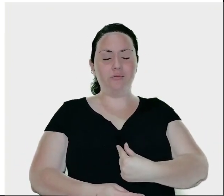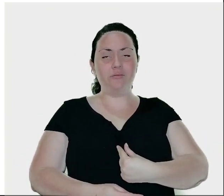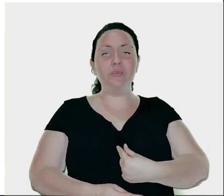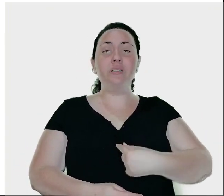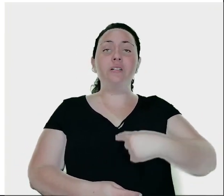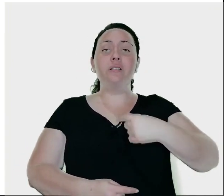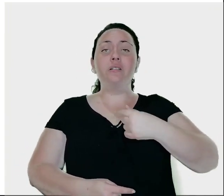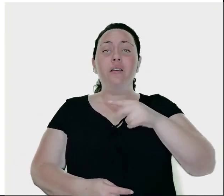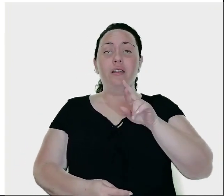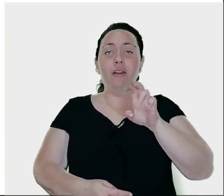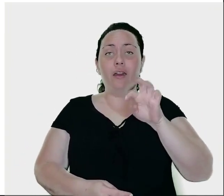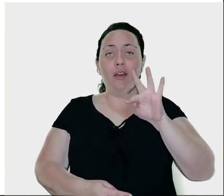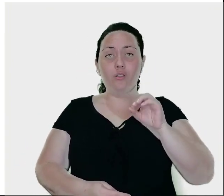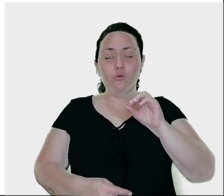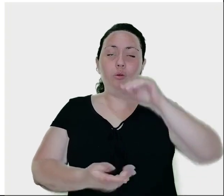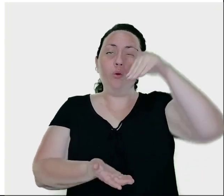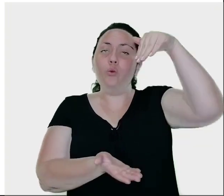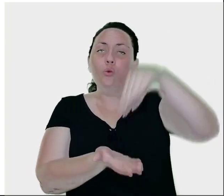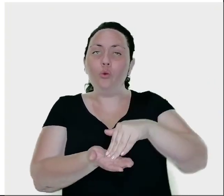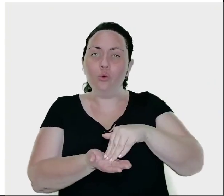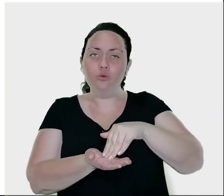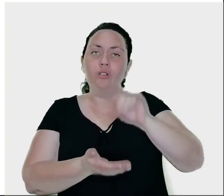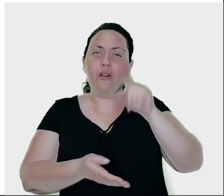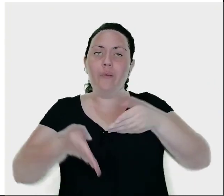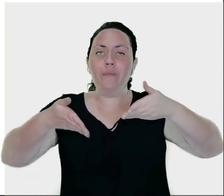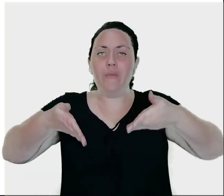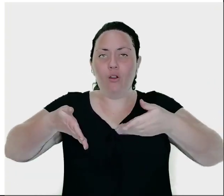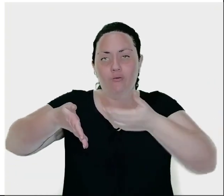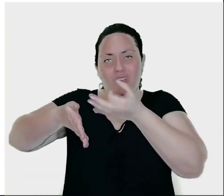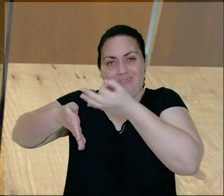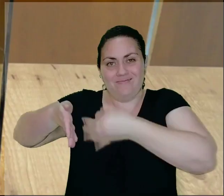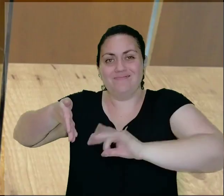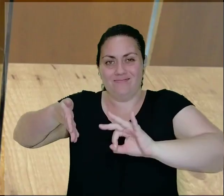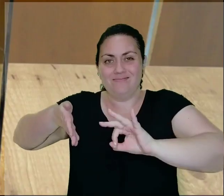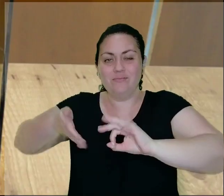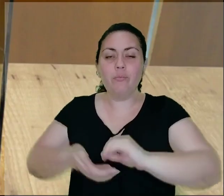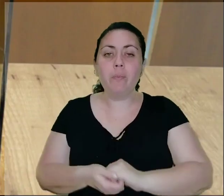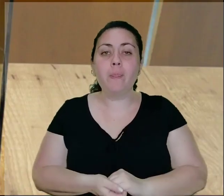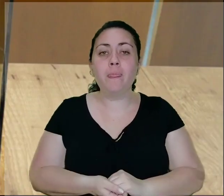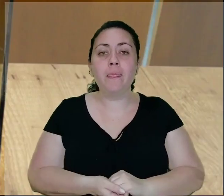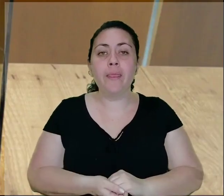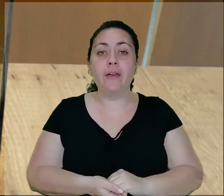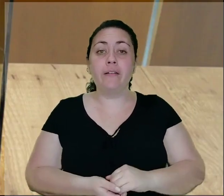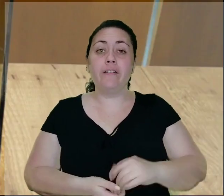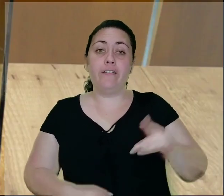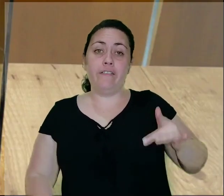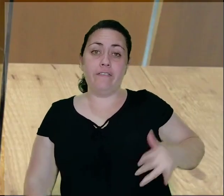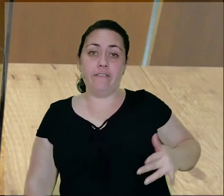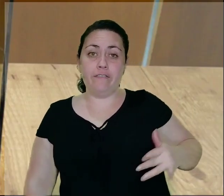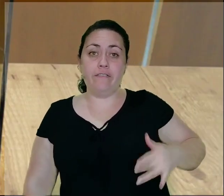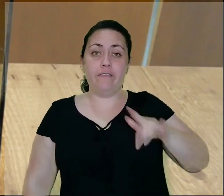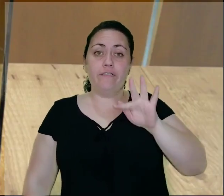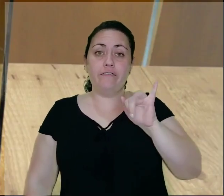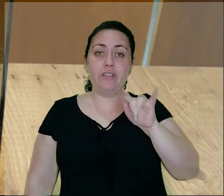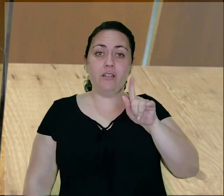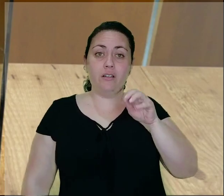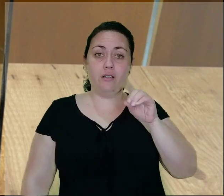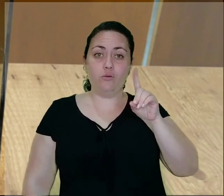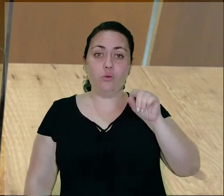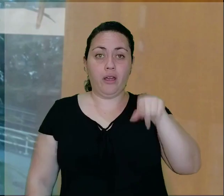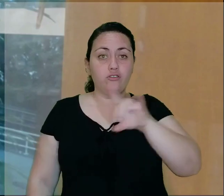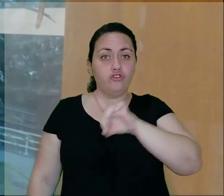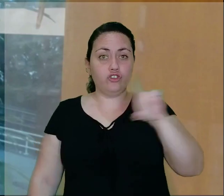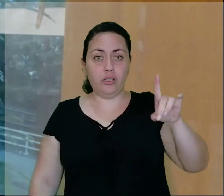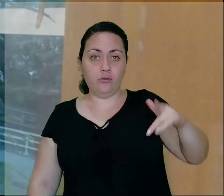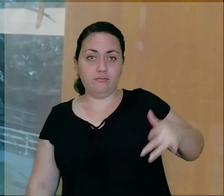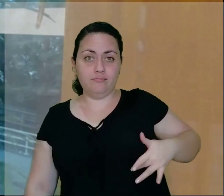qual se localiza no tórax, e do reto, que se encontra na cavidade pélvica. O fígado fica do lado direito, na parte